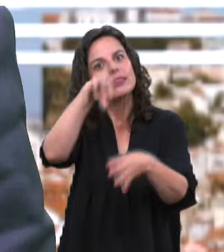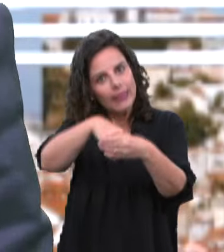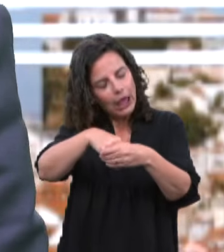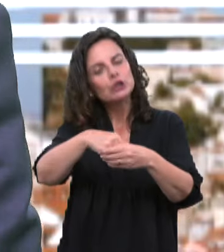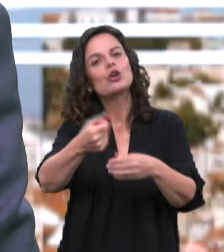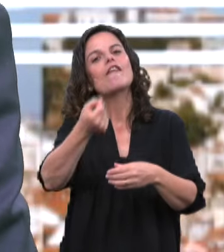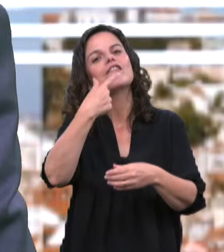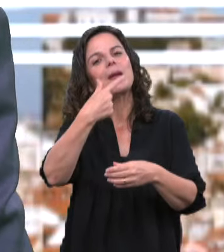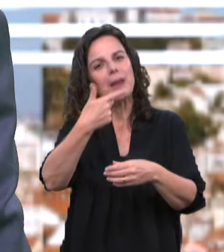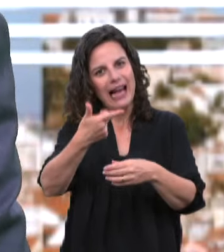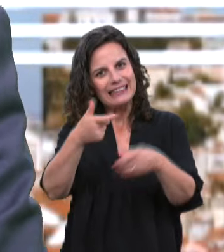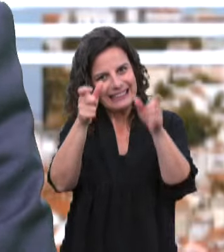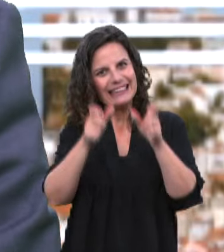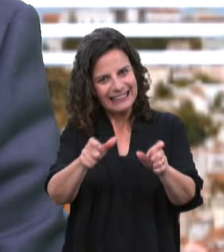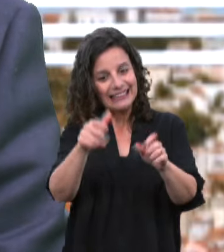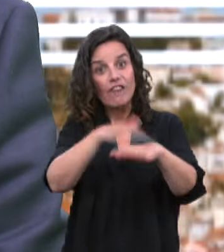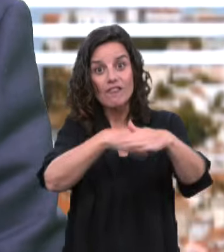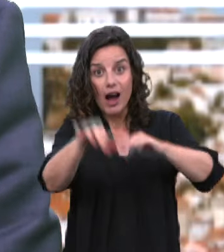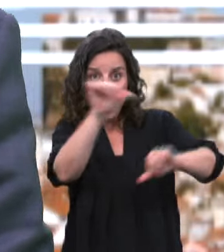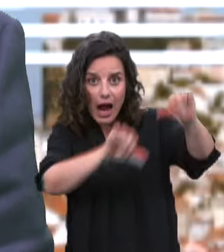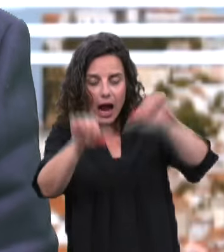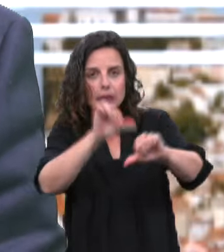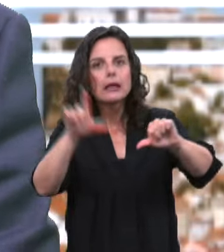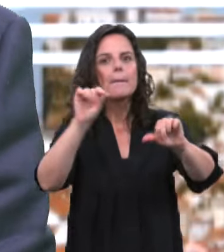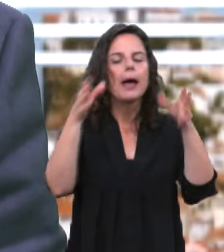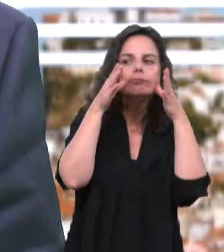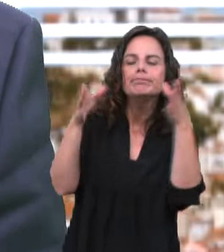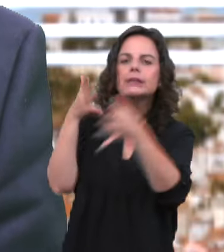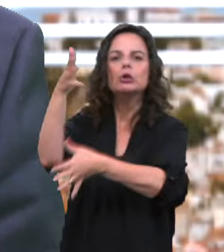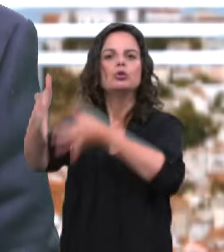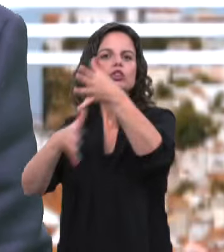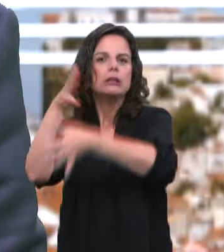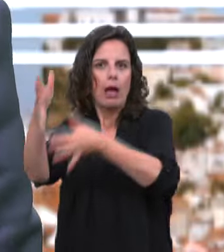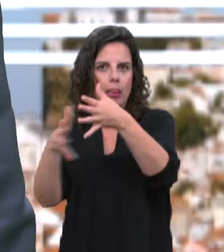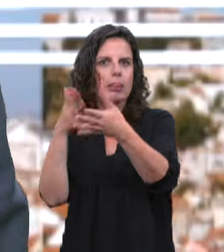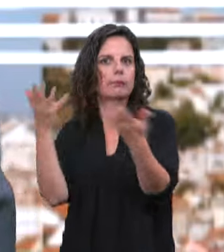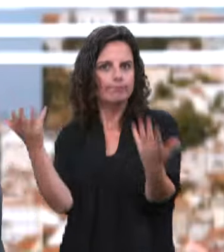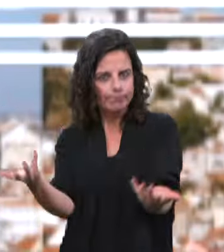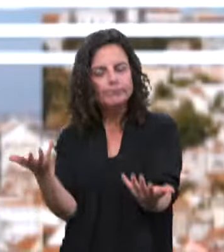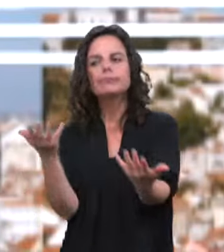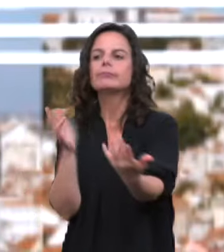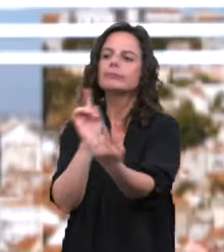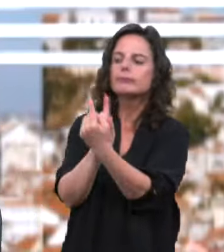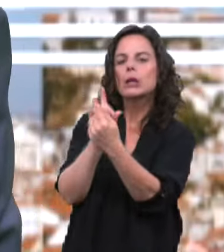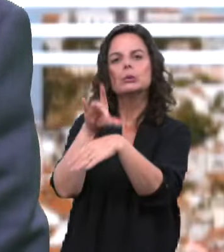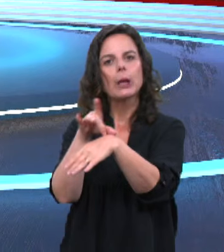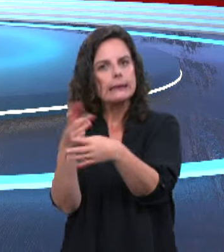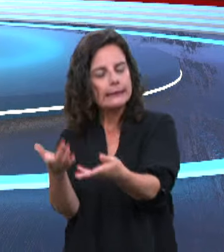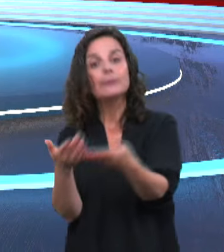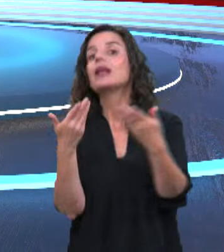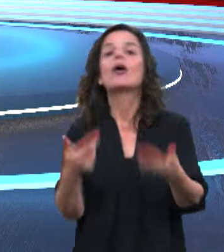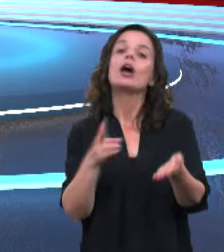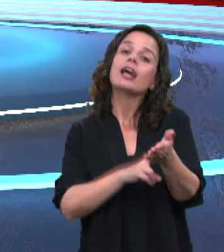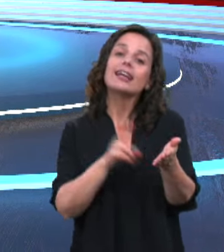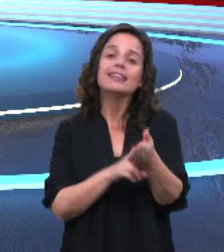farmácias viraram-se mais para a utilização dos medicamentos industriais e o interface com os doentes, e hoje temos uma nova realidade que